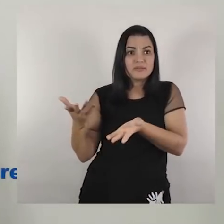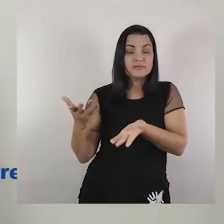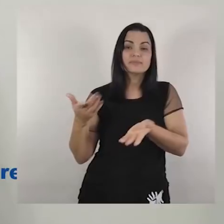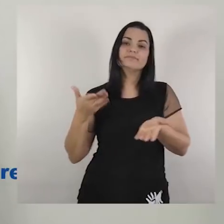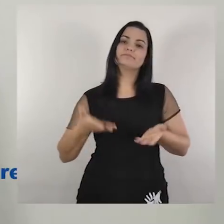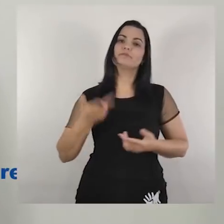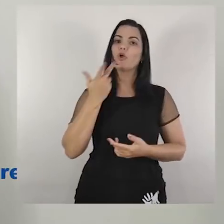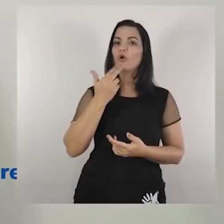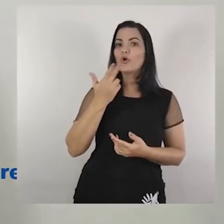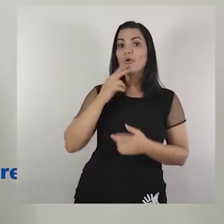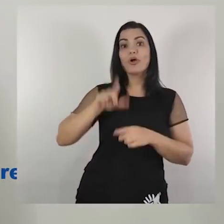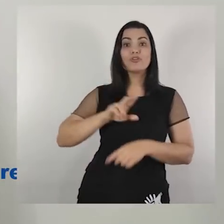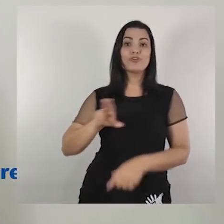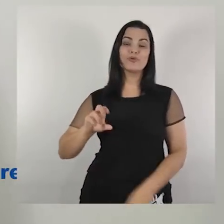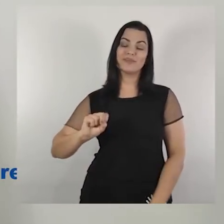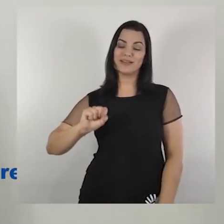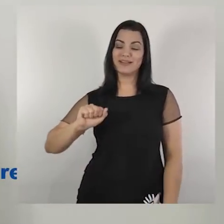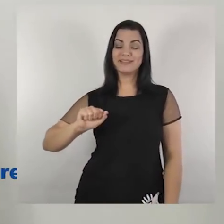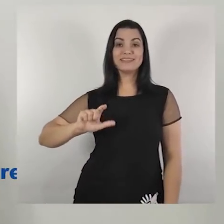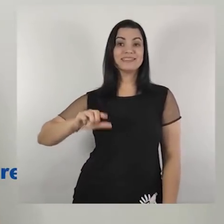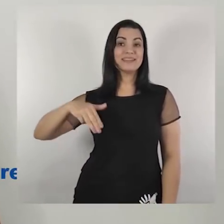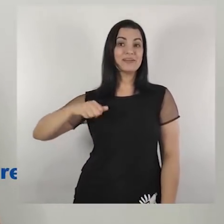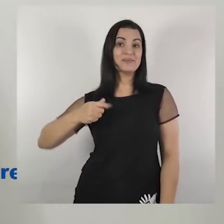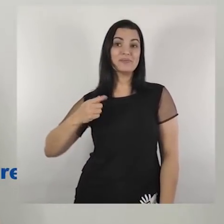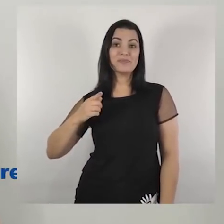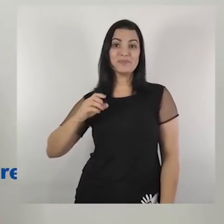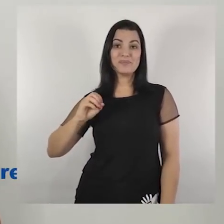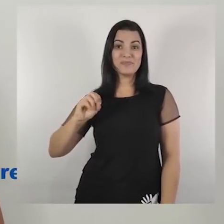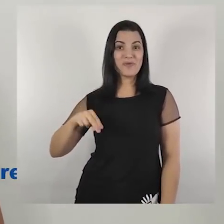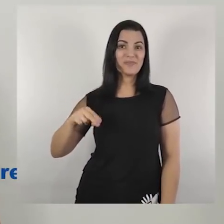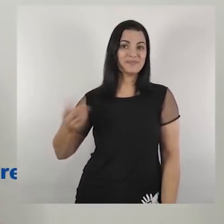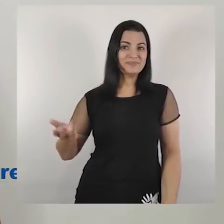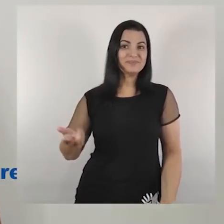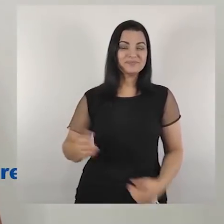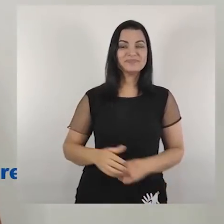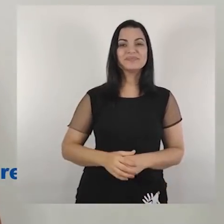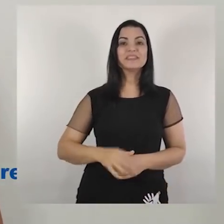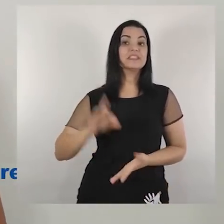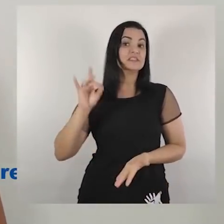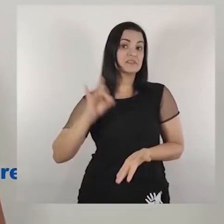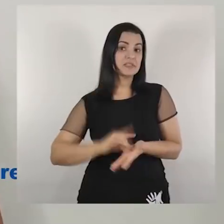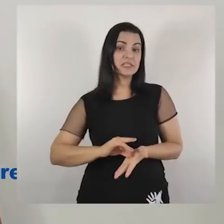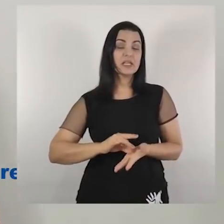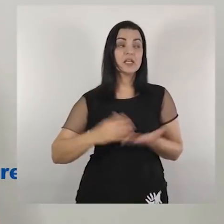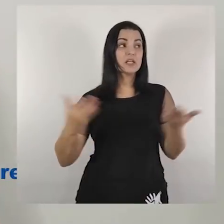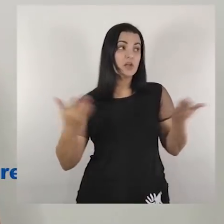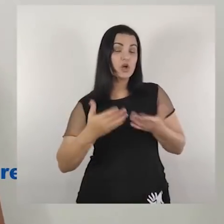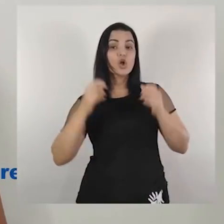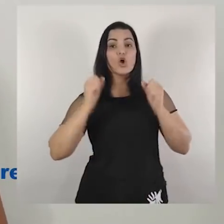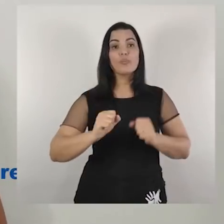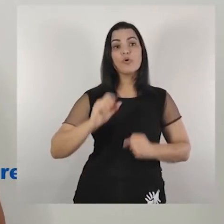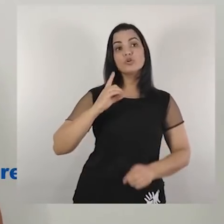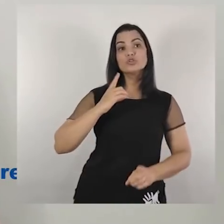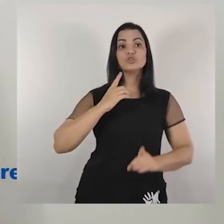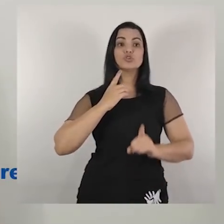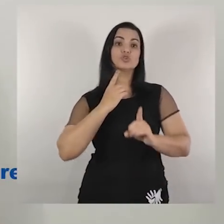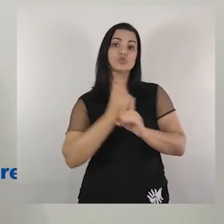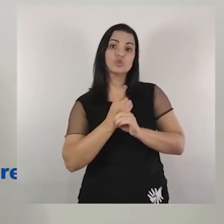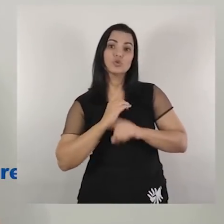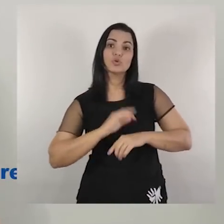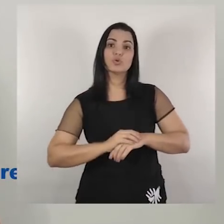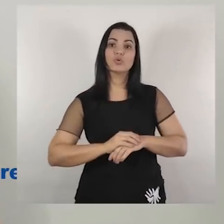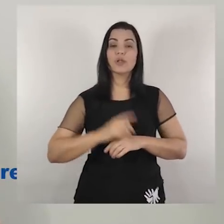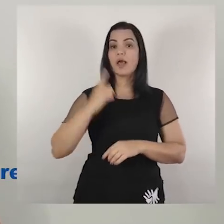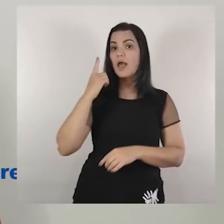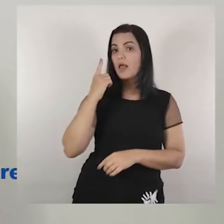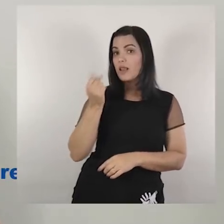falo, essa cor chama-se salmão. Hoje em dia a gente pode achar lápis, massinha e